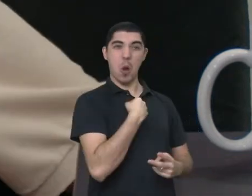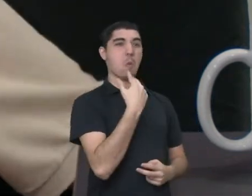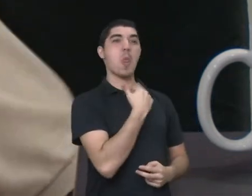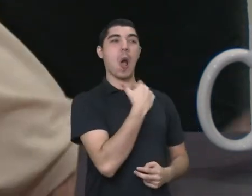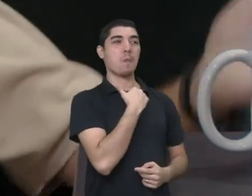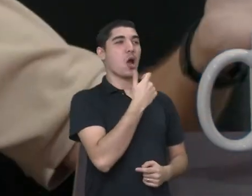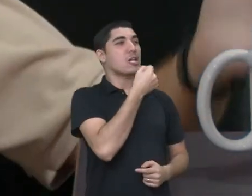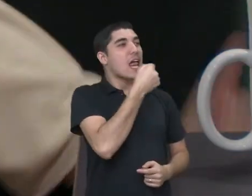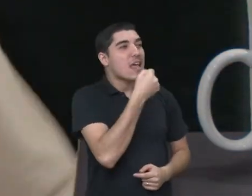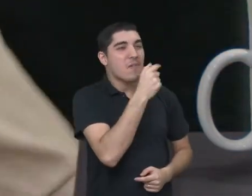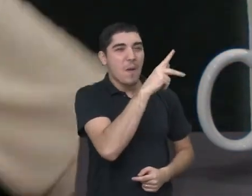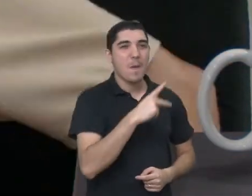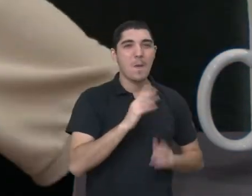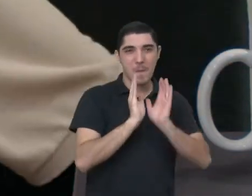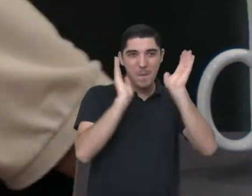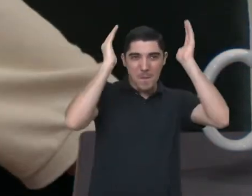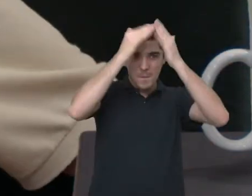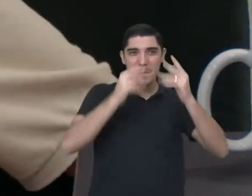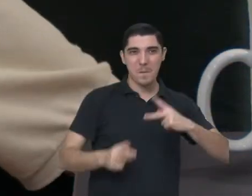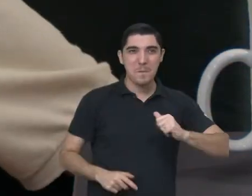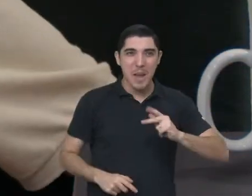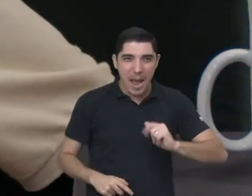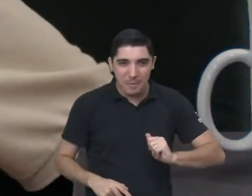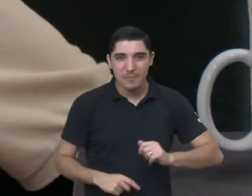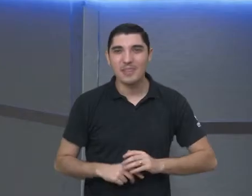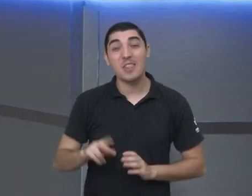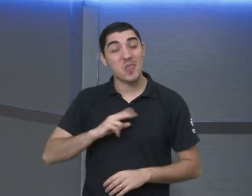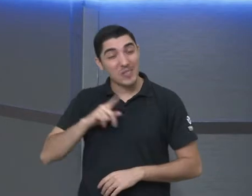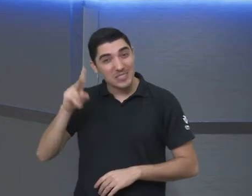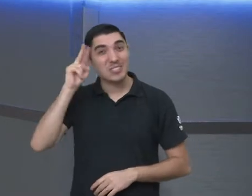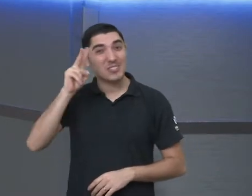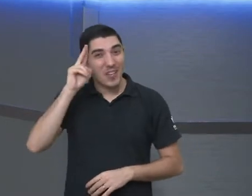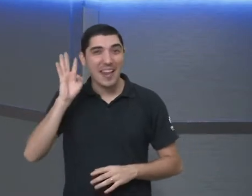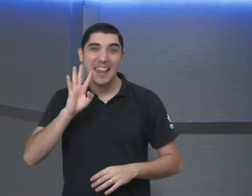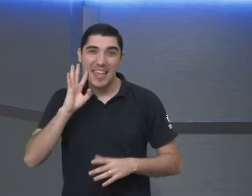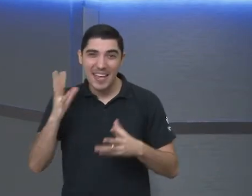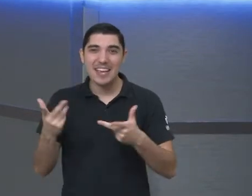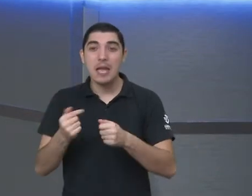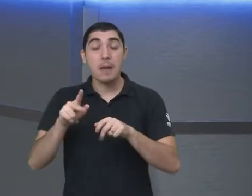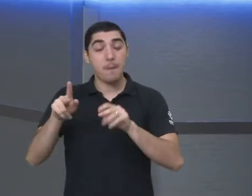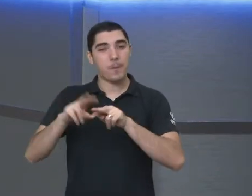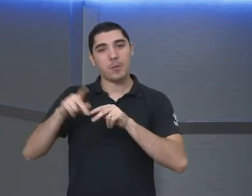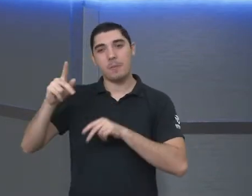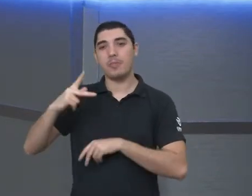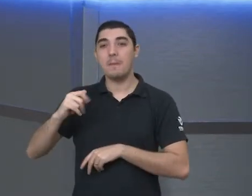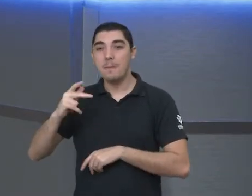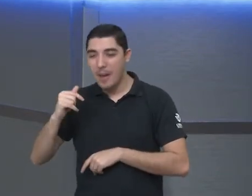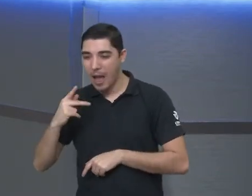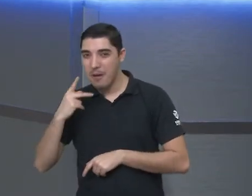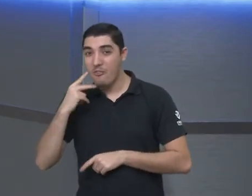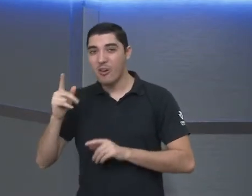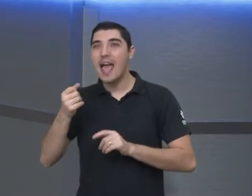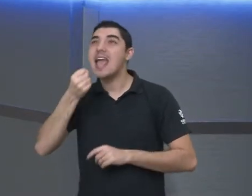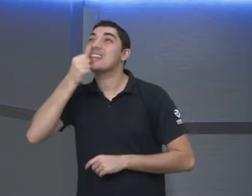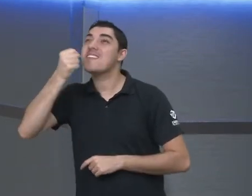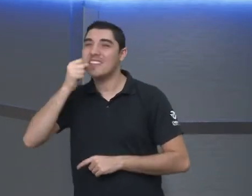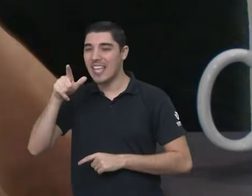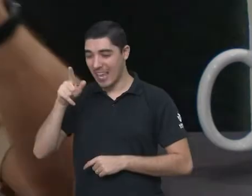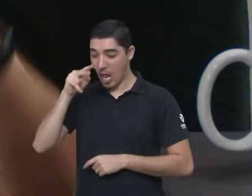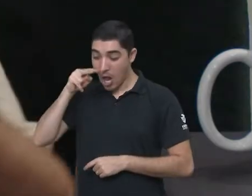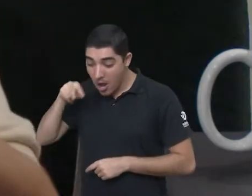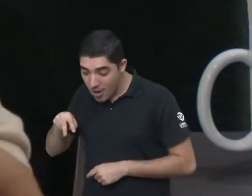Papa. Ficou o avião na cabeceira. Você chegou que horas no aeroporto, só para me entender? Não entendi. Que horas que você chegou no aeroporto? Por quase umas 9h da manhã, mais ou menos.